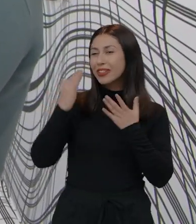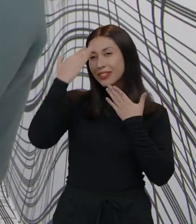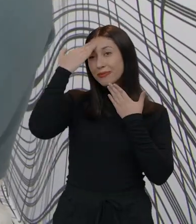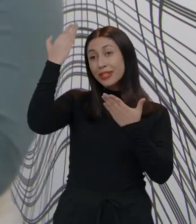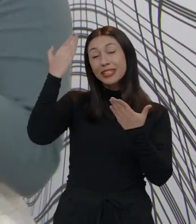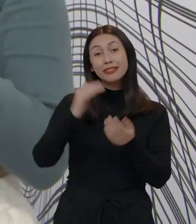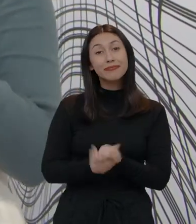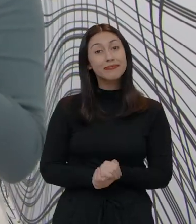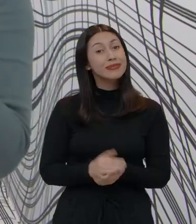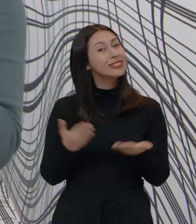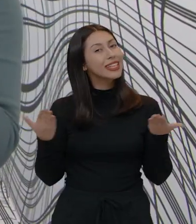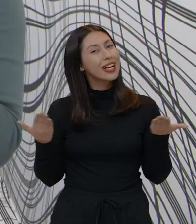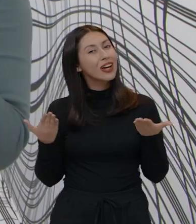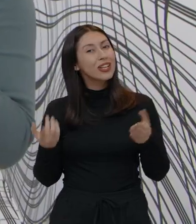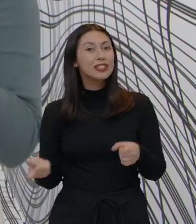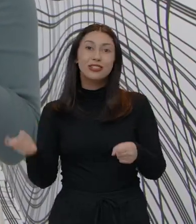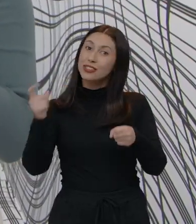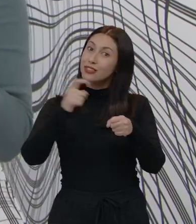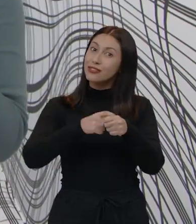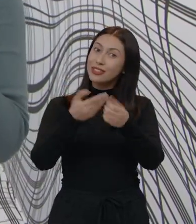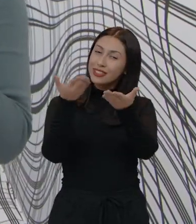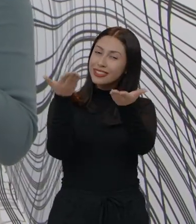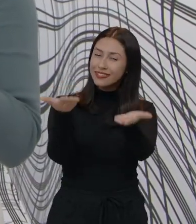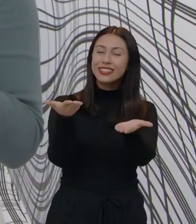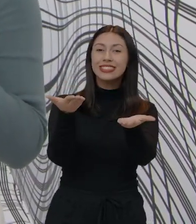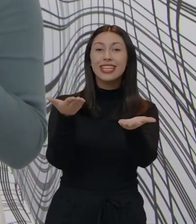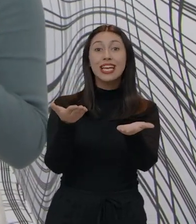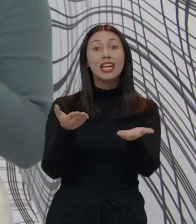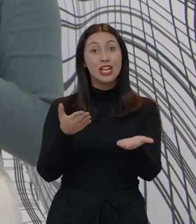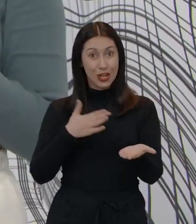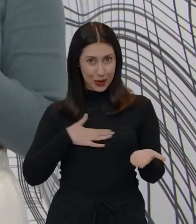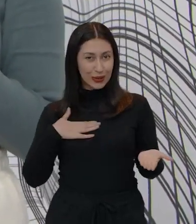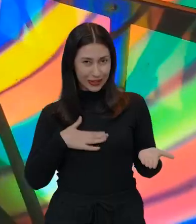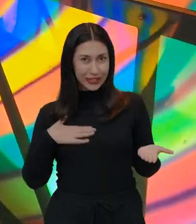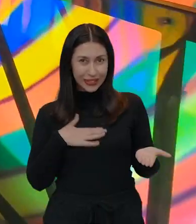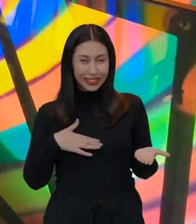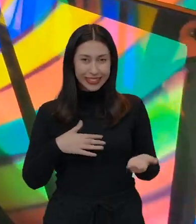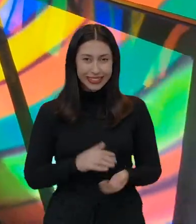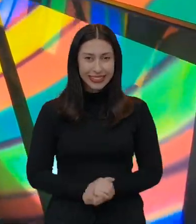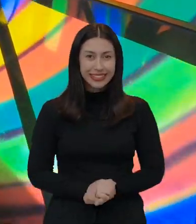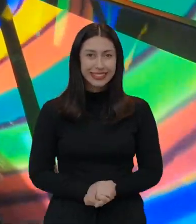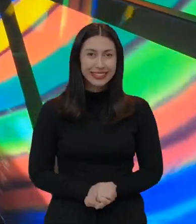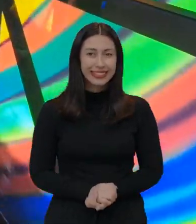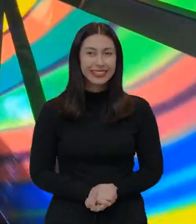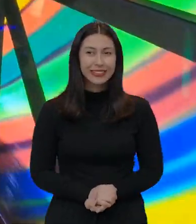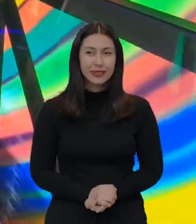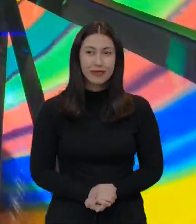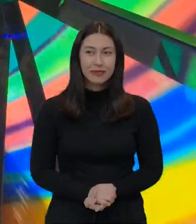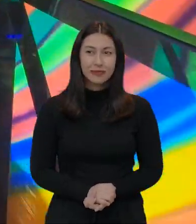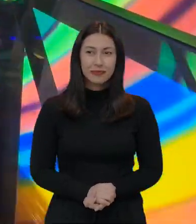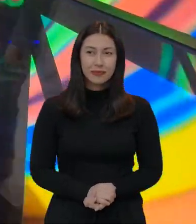viu, Melissa? E a gente volta, então, com você, Rafa. E aí, você gostou?